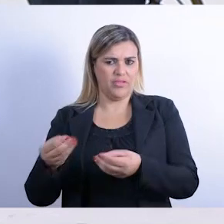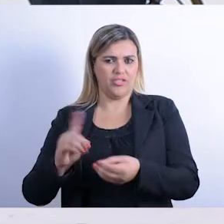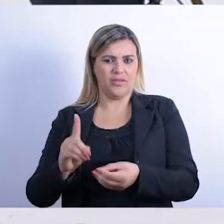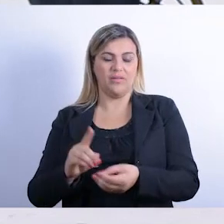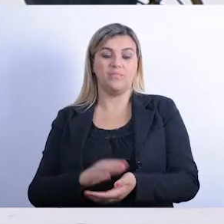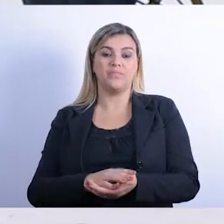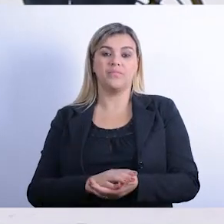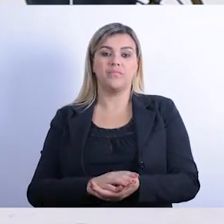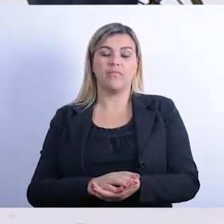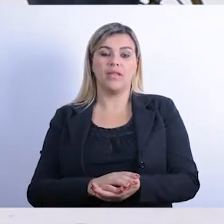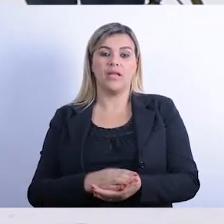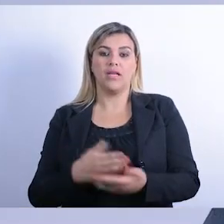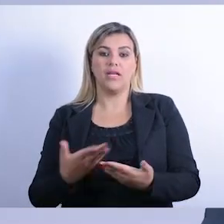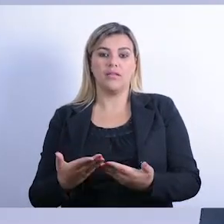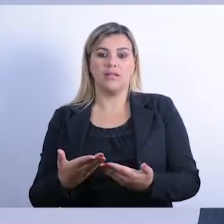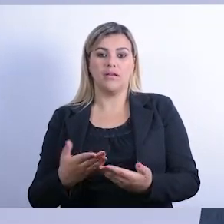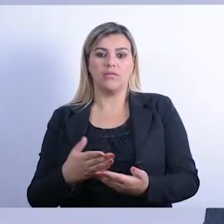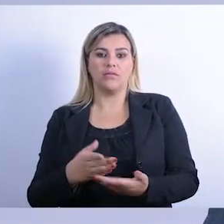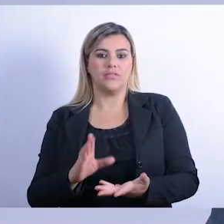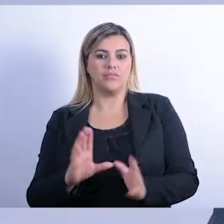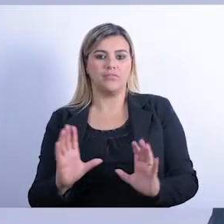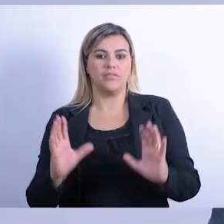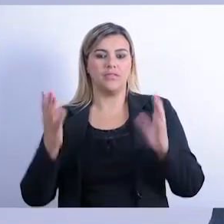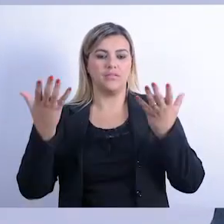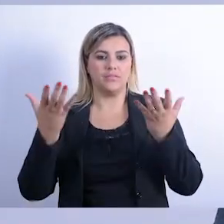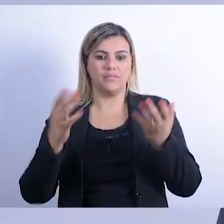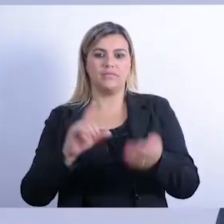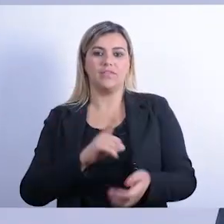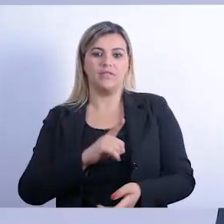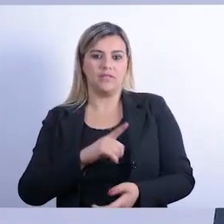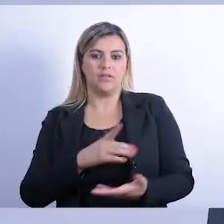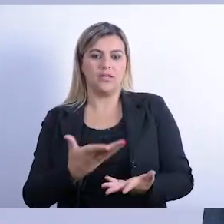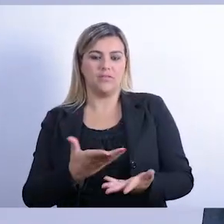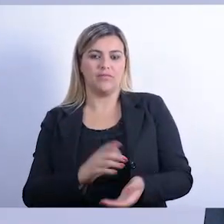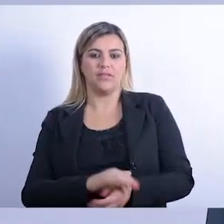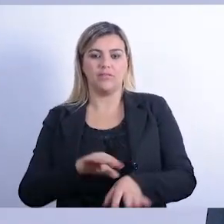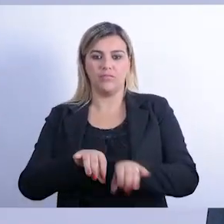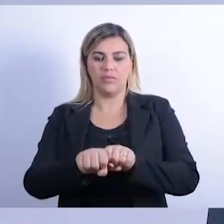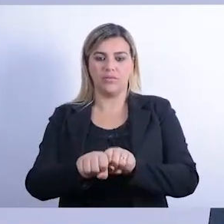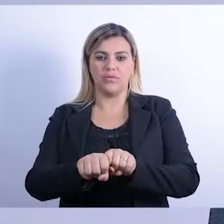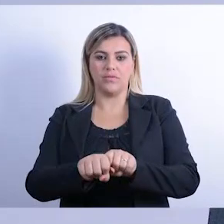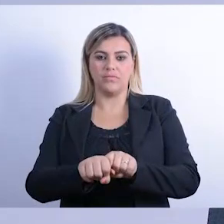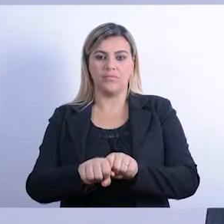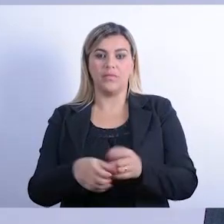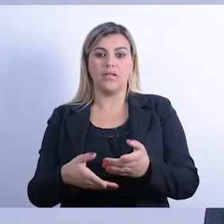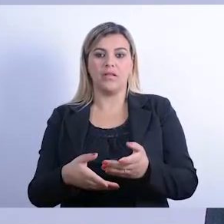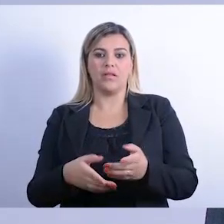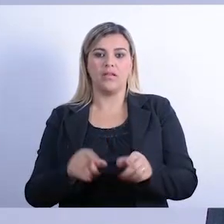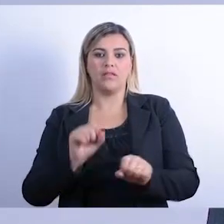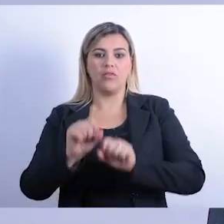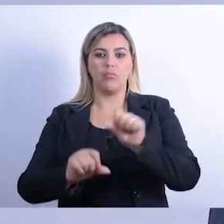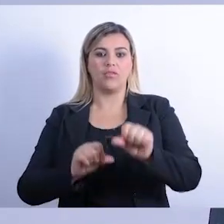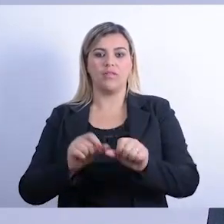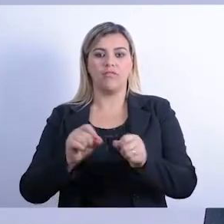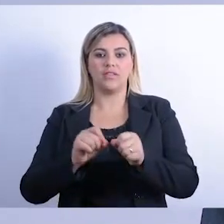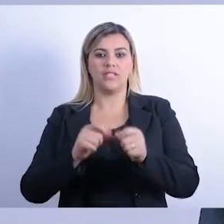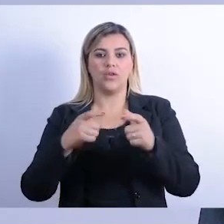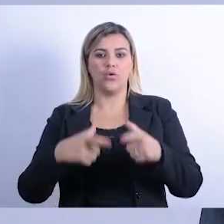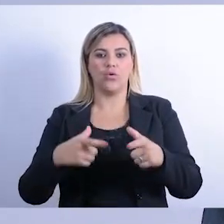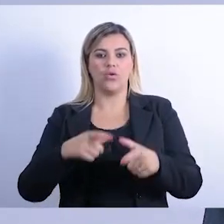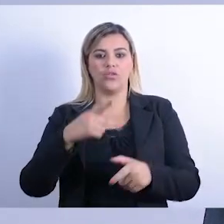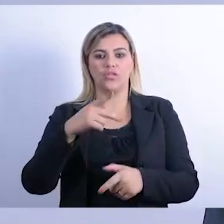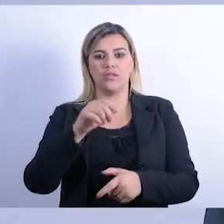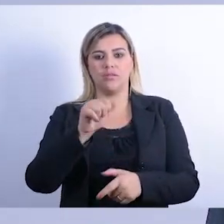não. Né? Não, o cerimonial do governo vai tomar conta da formatura SUS. E nós vamos mudar